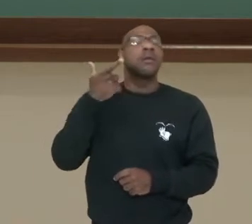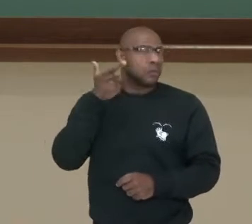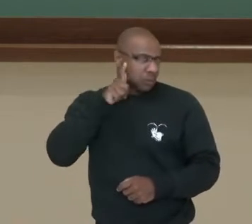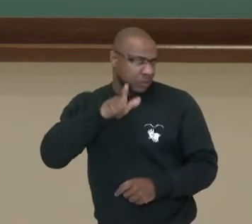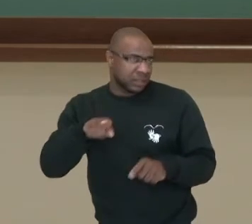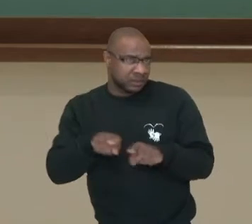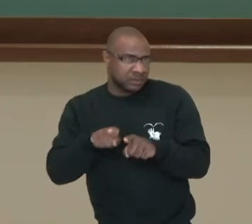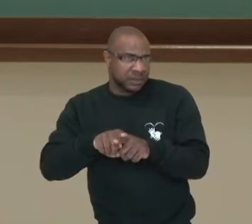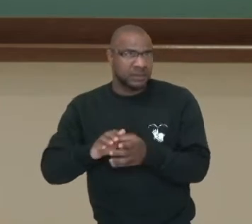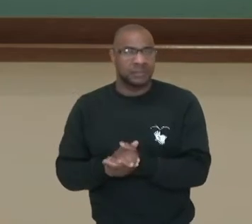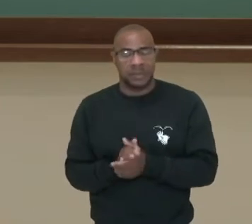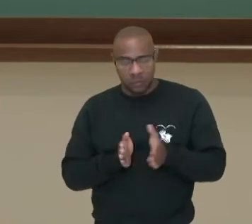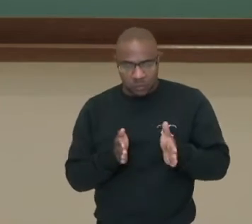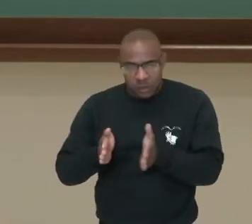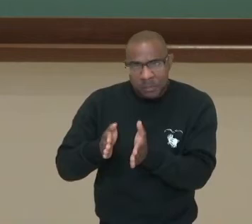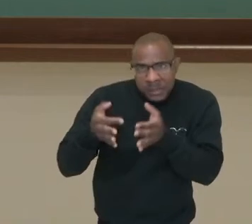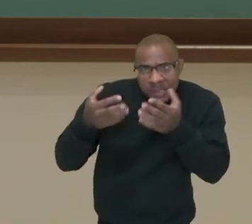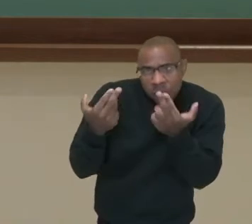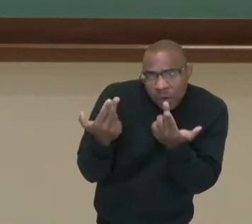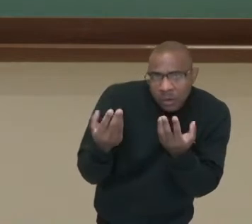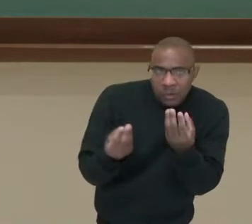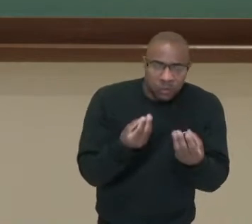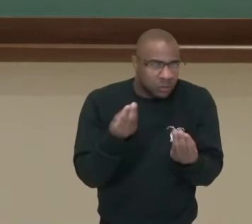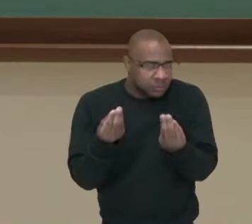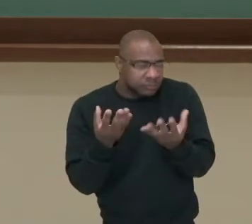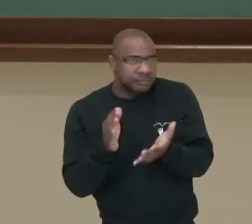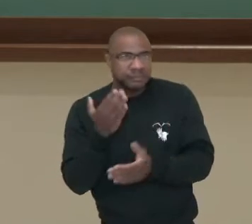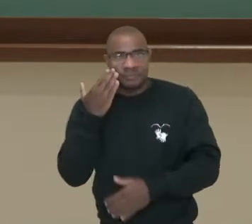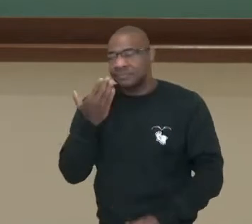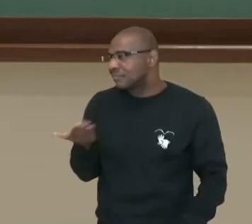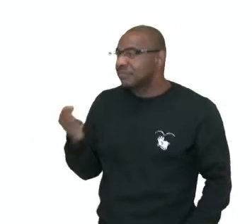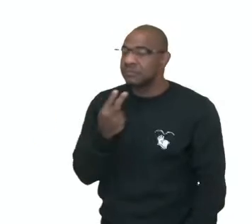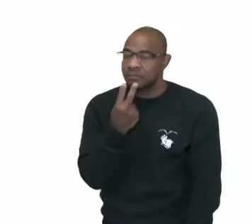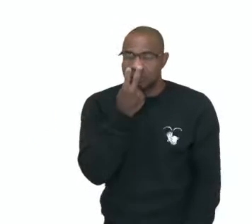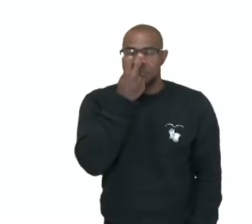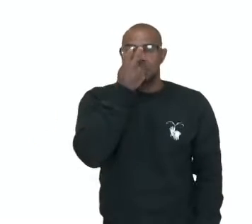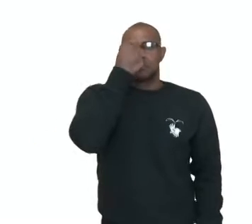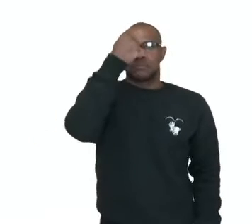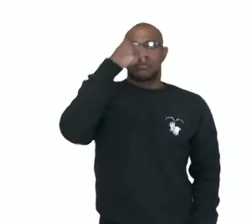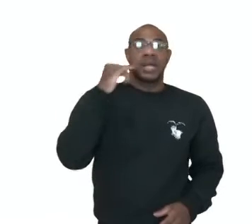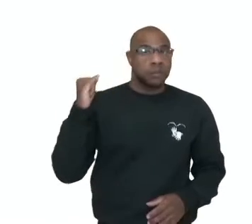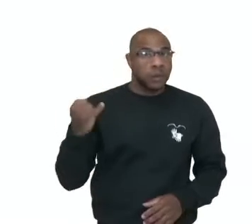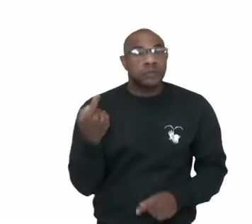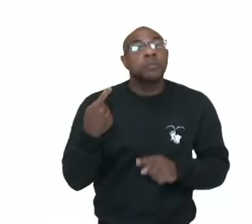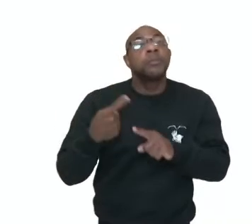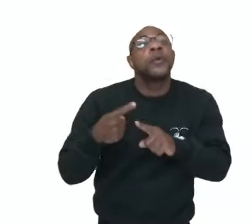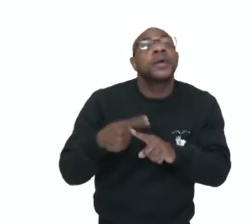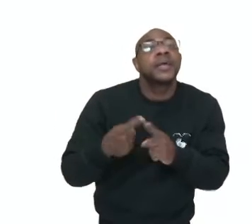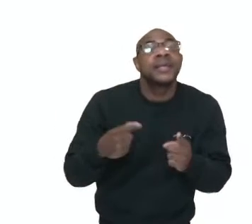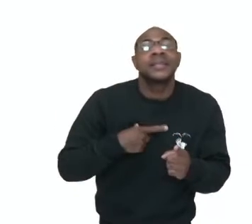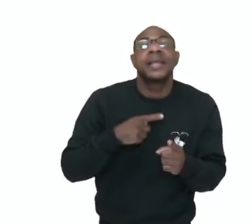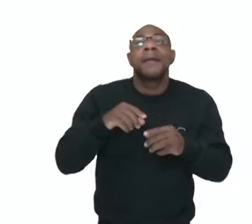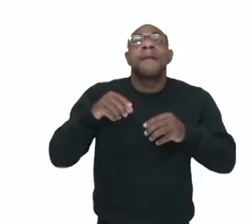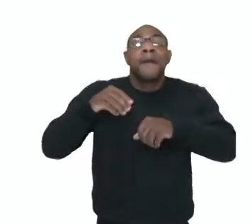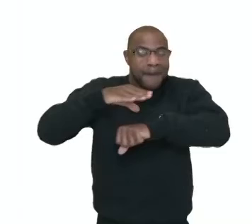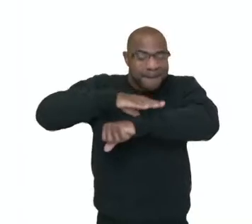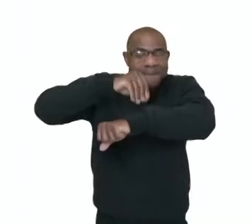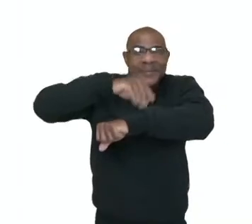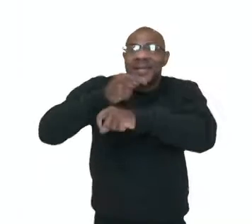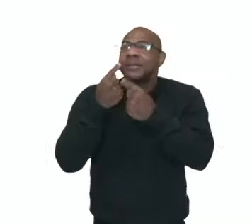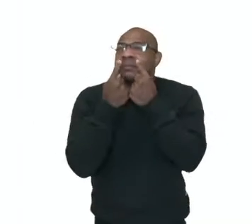o caminho. Por que é importante entrar pelas cavidades nasais? É porque aqui nas cavidades nasais, nós temos pelos que